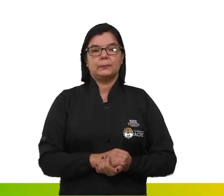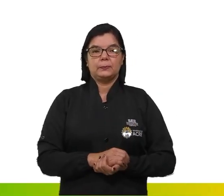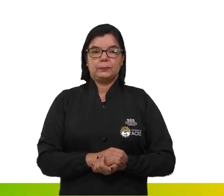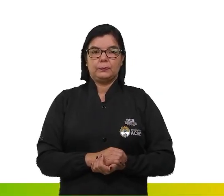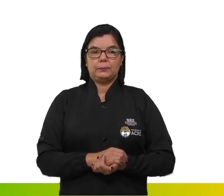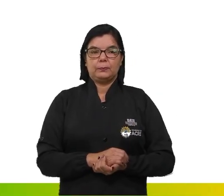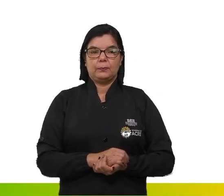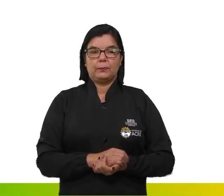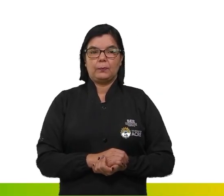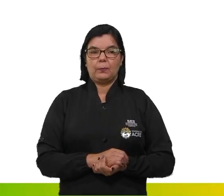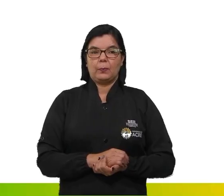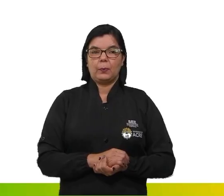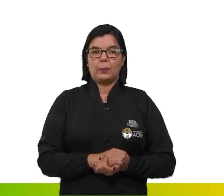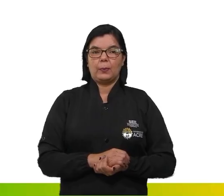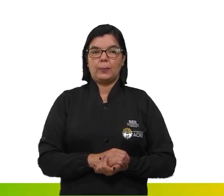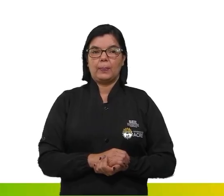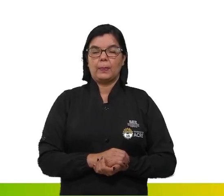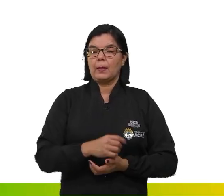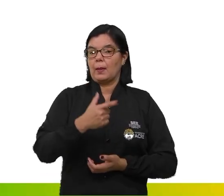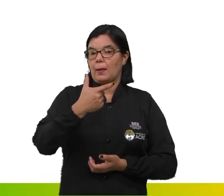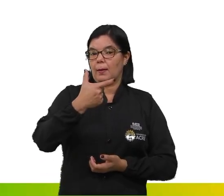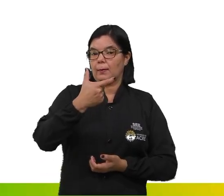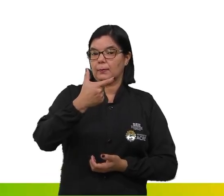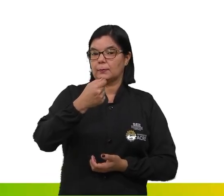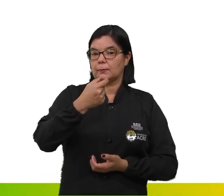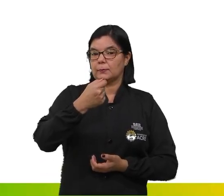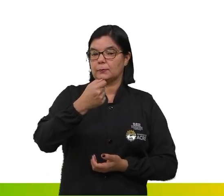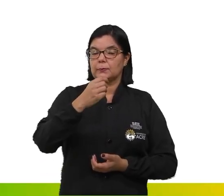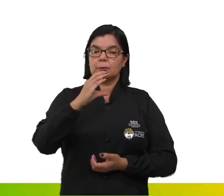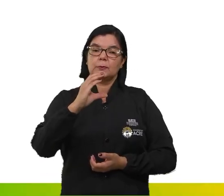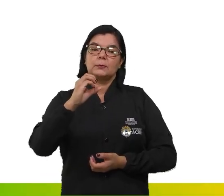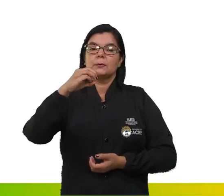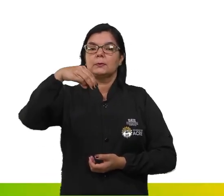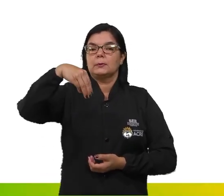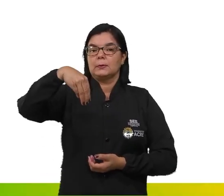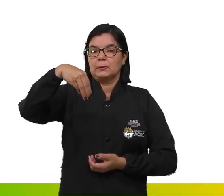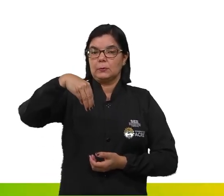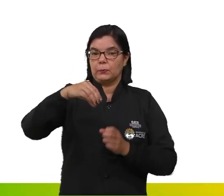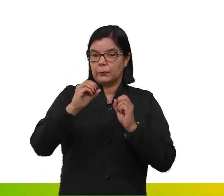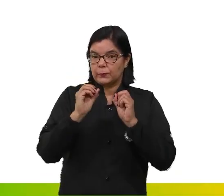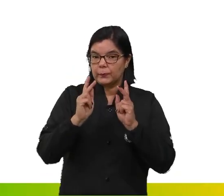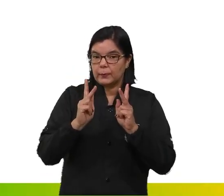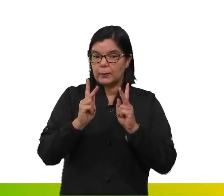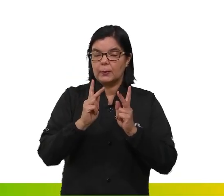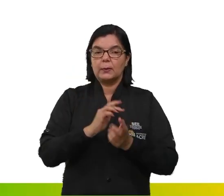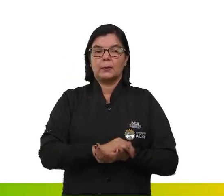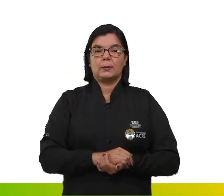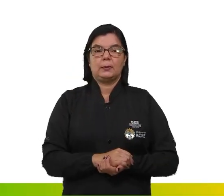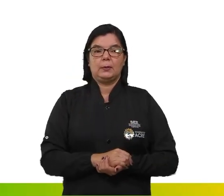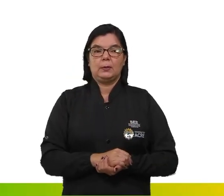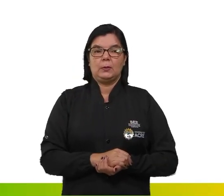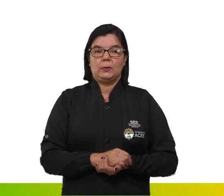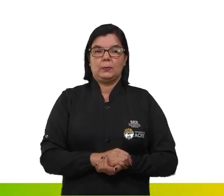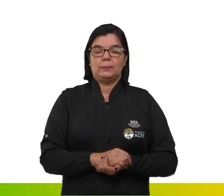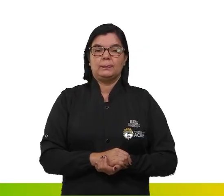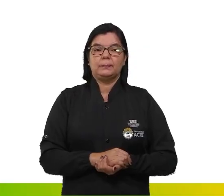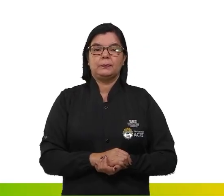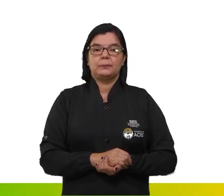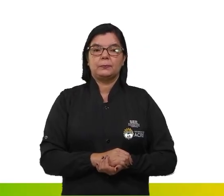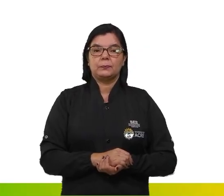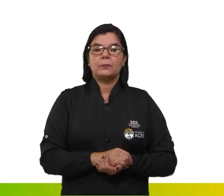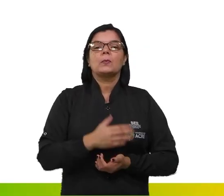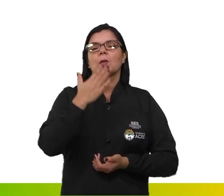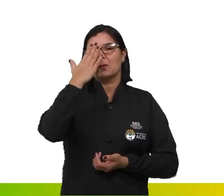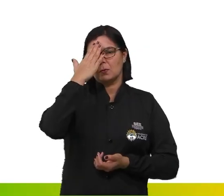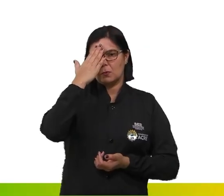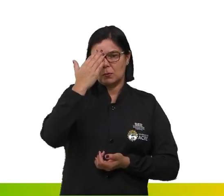é igual a 20 centímetros, ok? Vamos resolver o item A. Eu